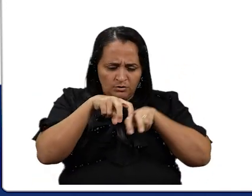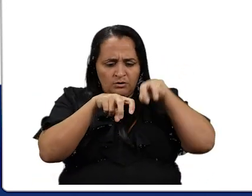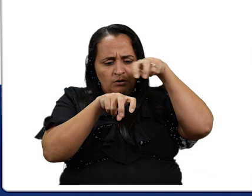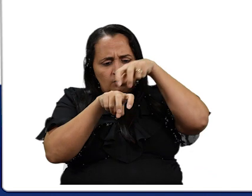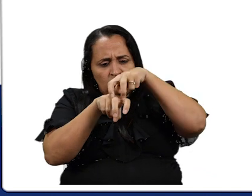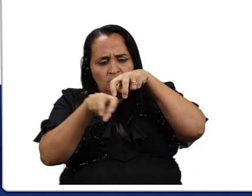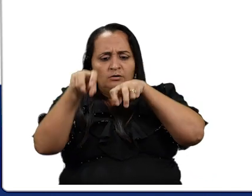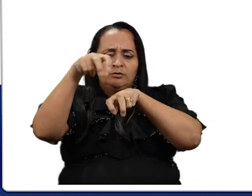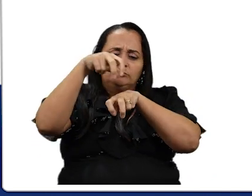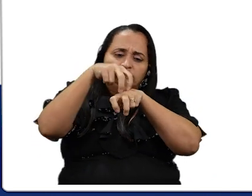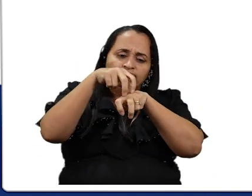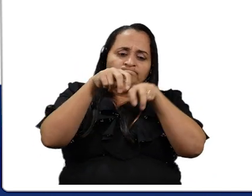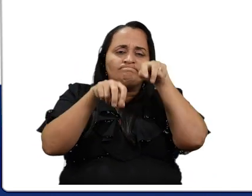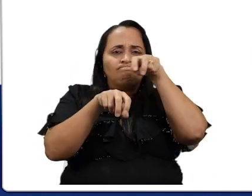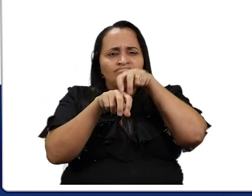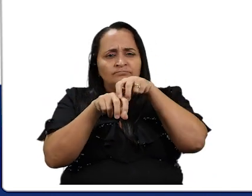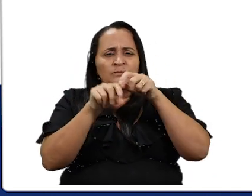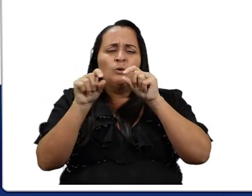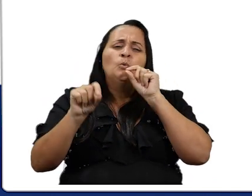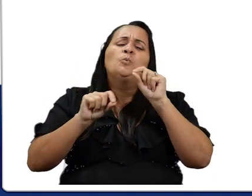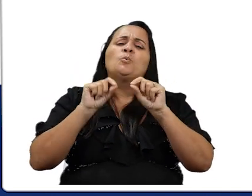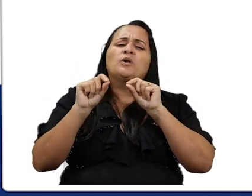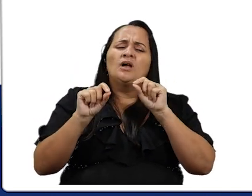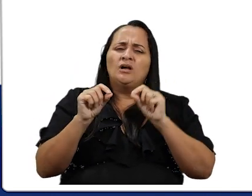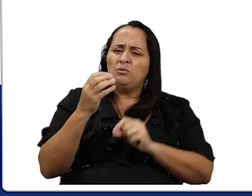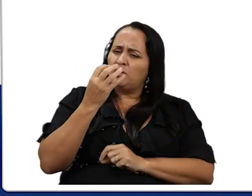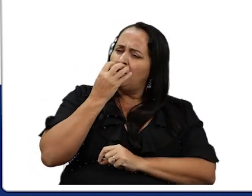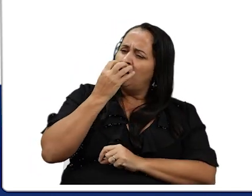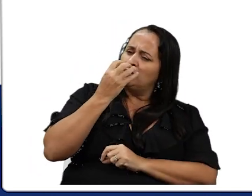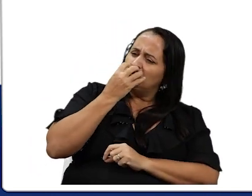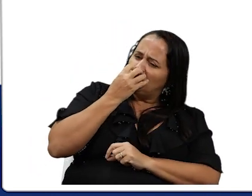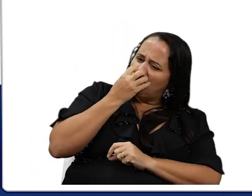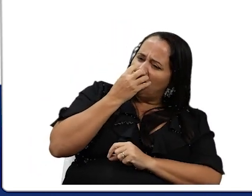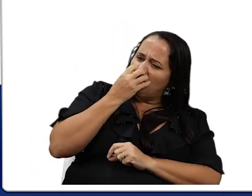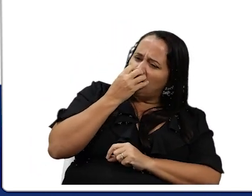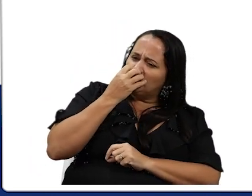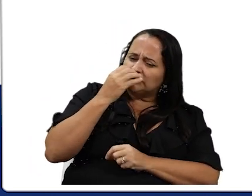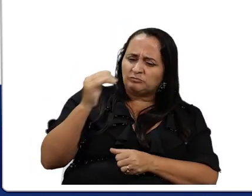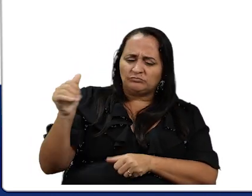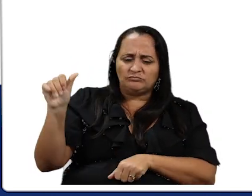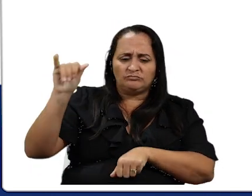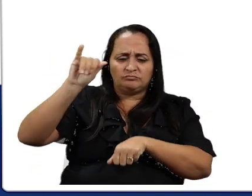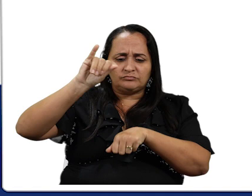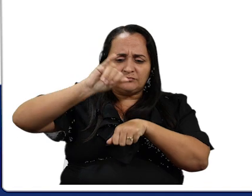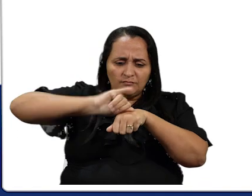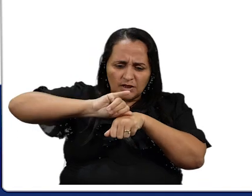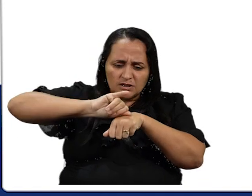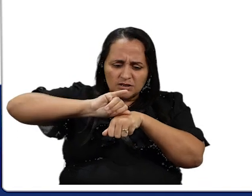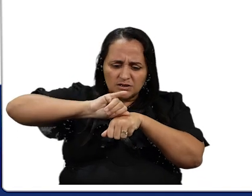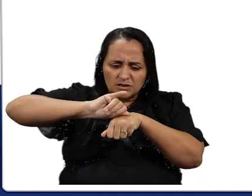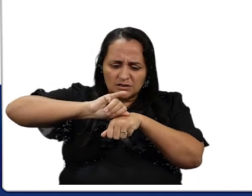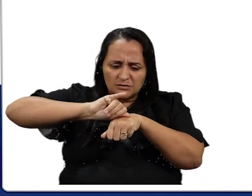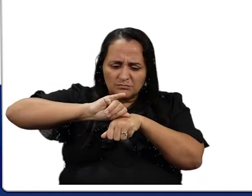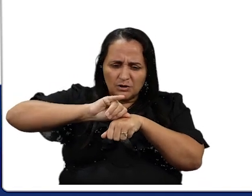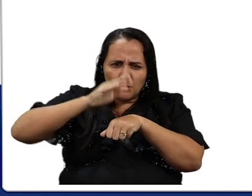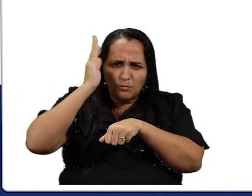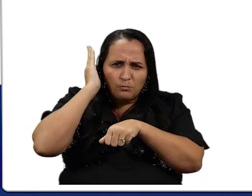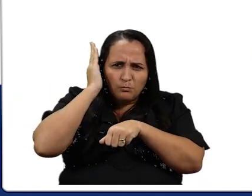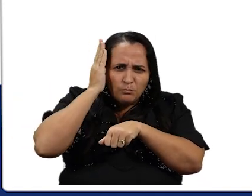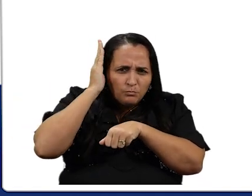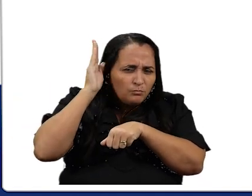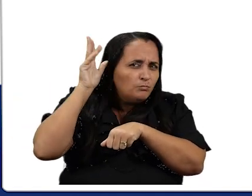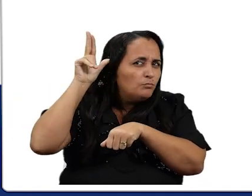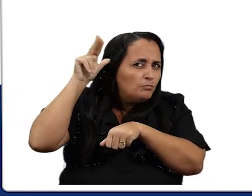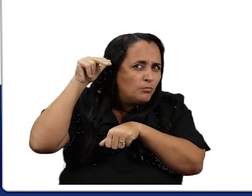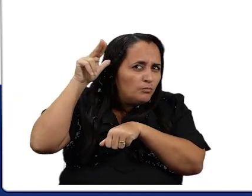intrigante. Poxa, o que é que um cachorro está fazendo em cima de um burro, e um gato em cima de um cachorro,